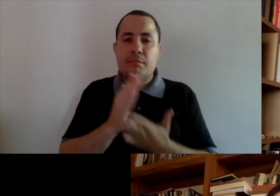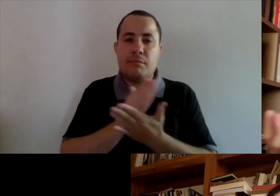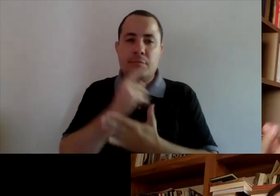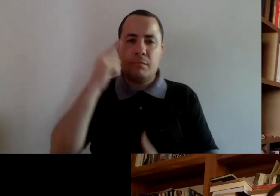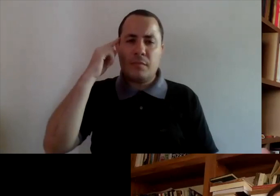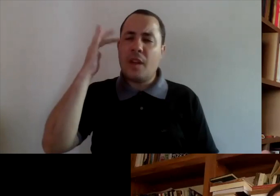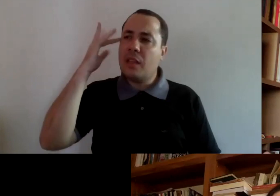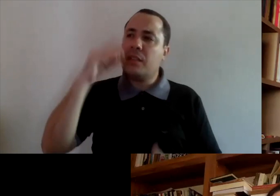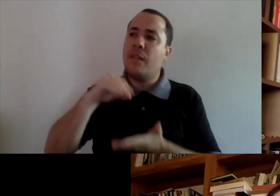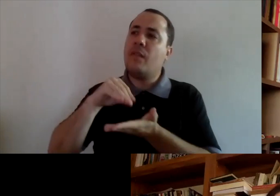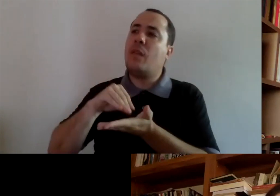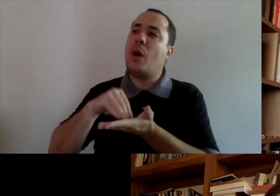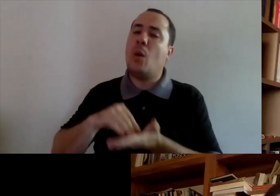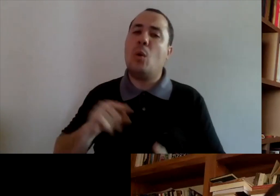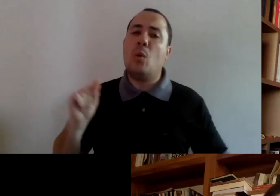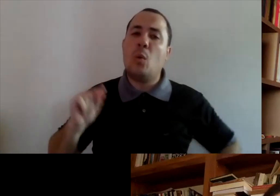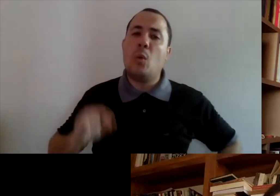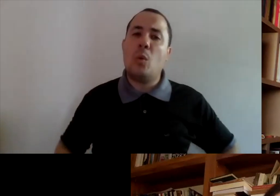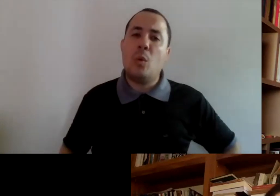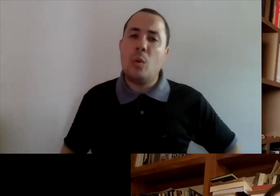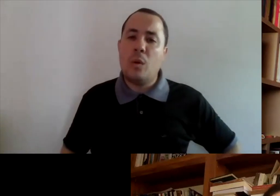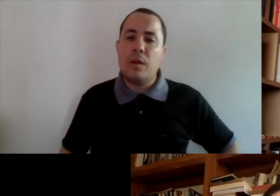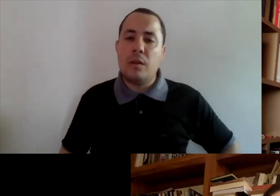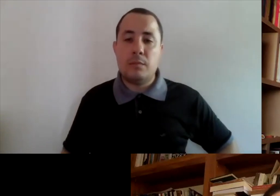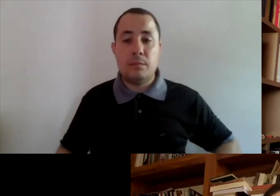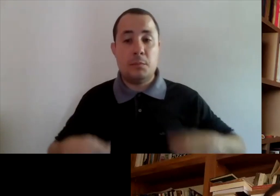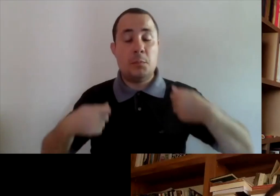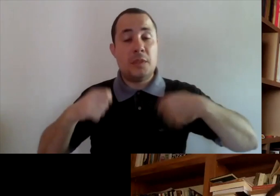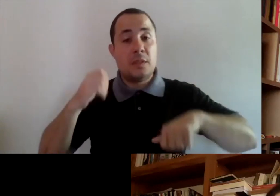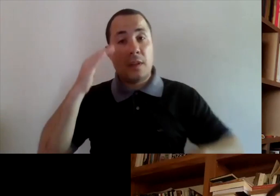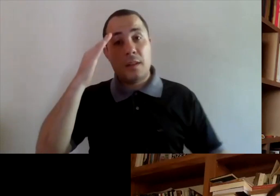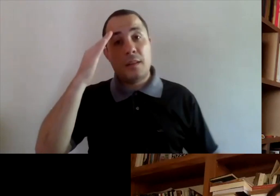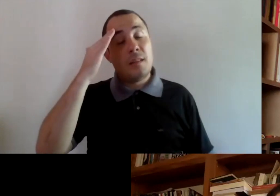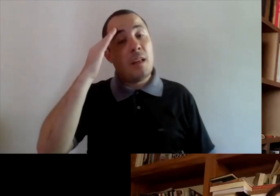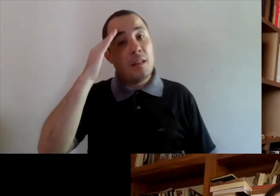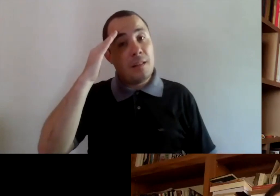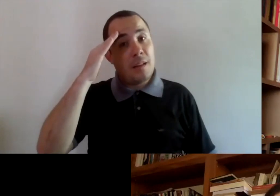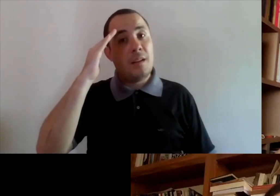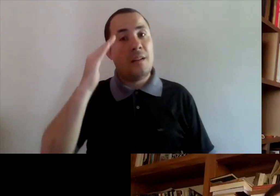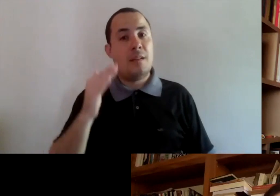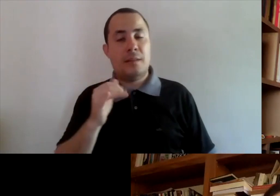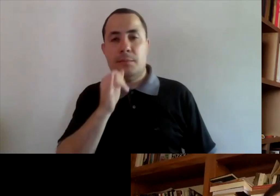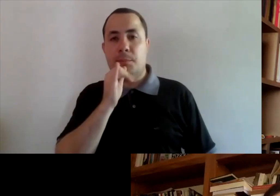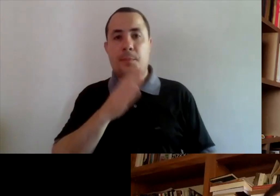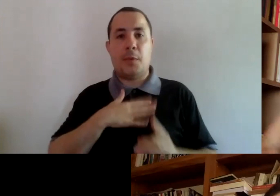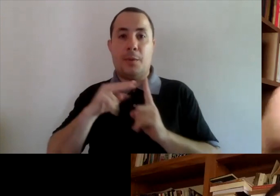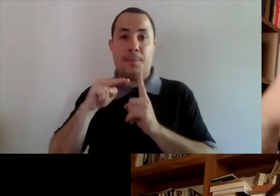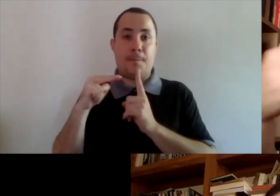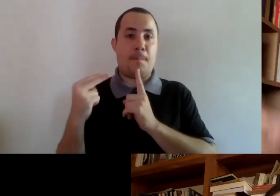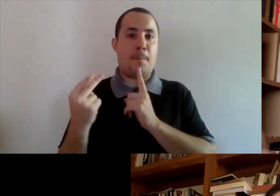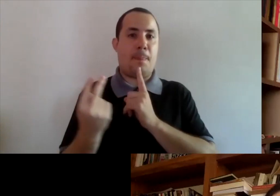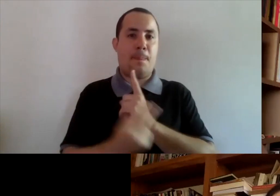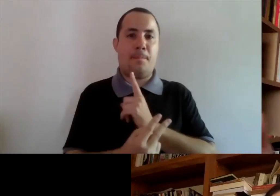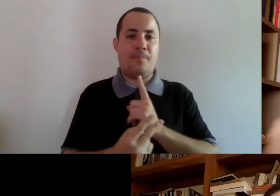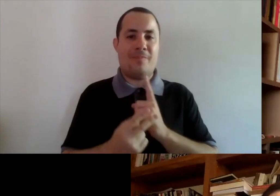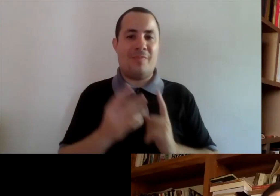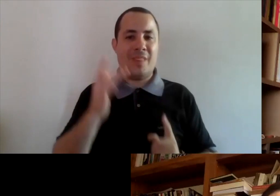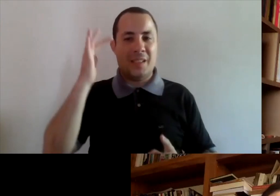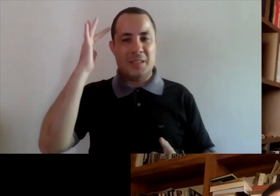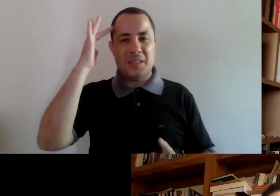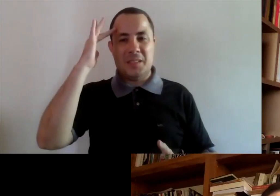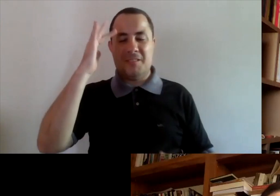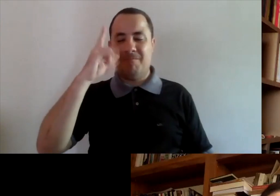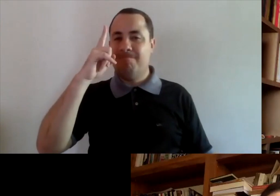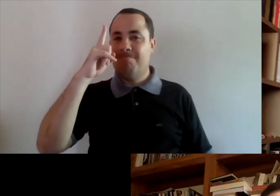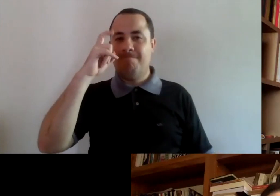biblioteca para a gente chegar nesse número e entender que, no meu modo de ver, né, é quase insuperável esse abismo que